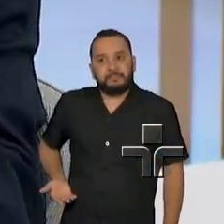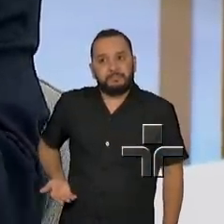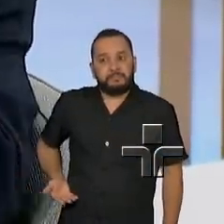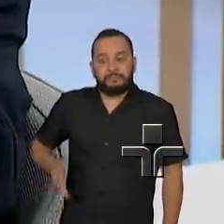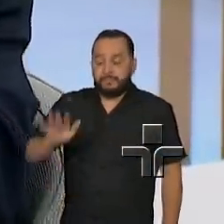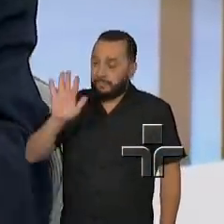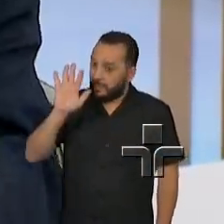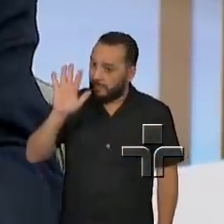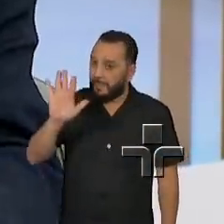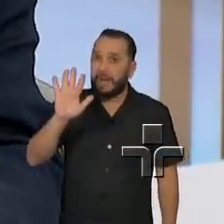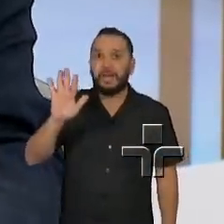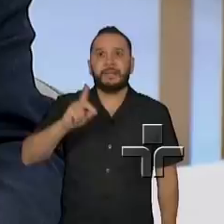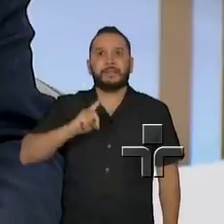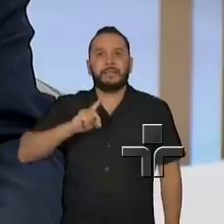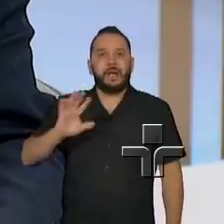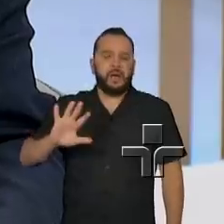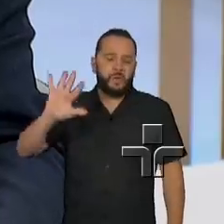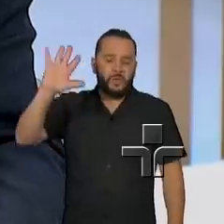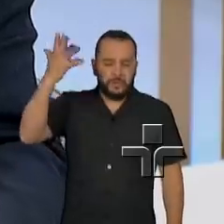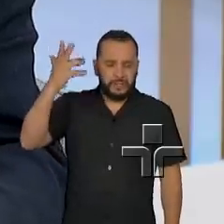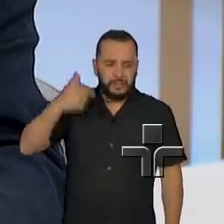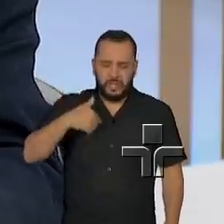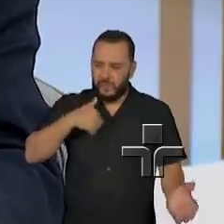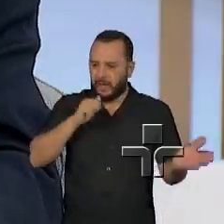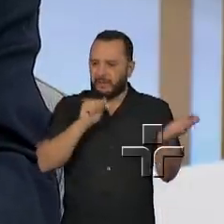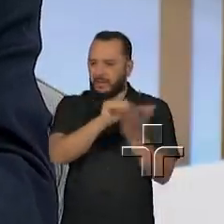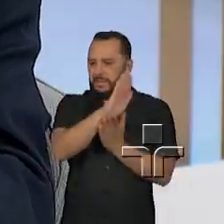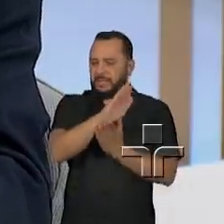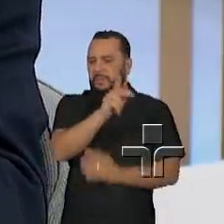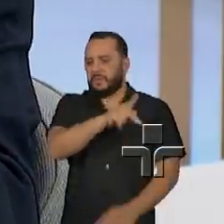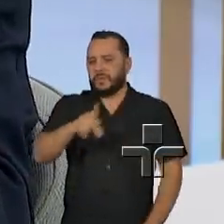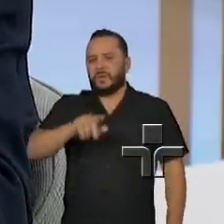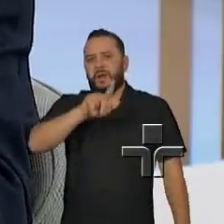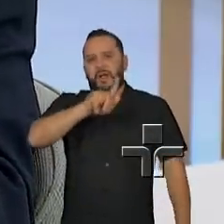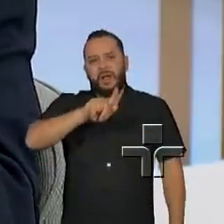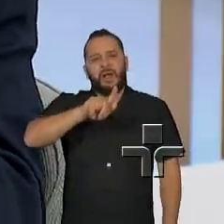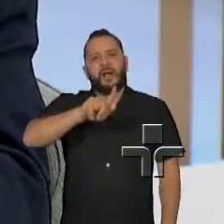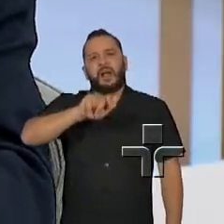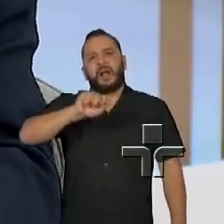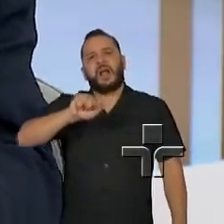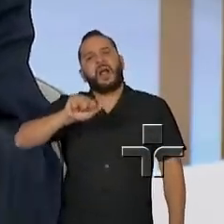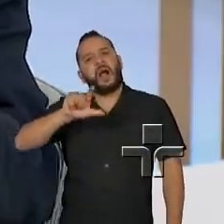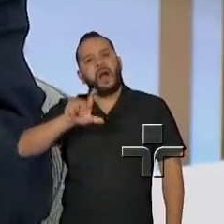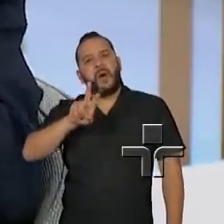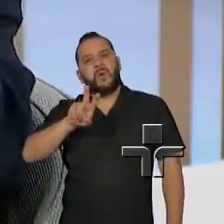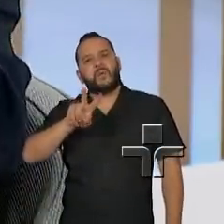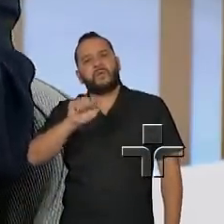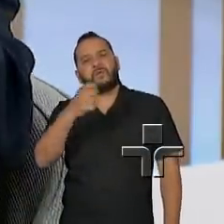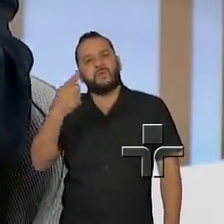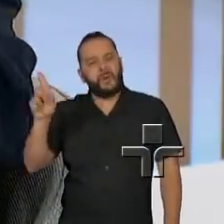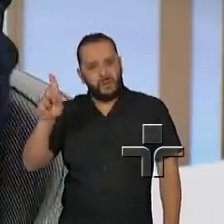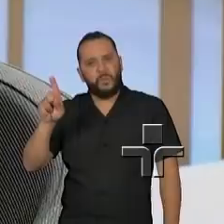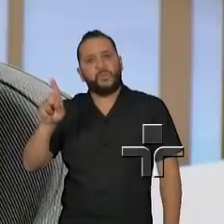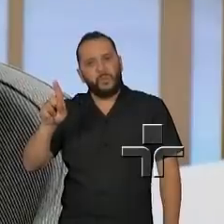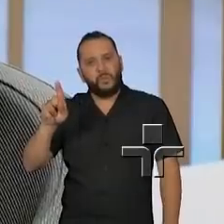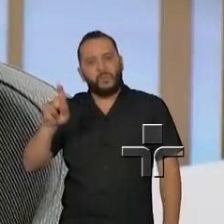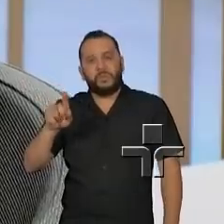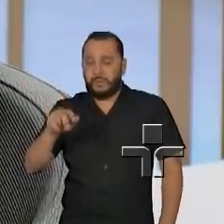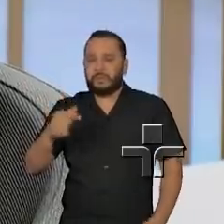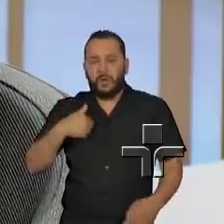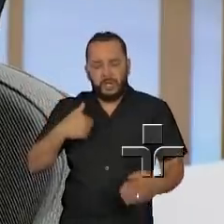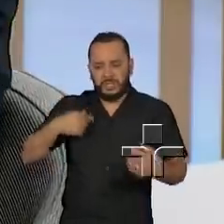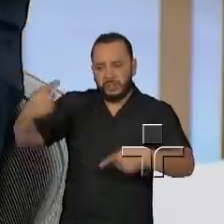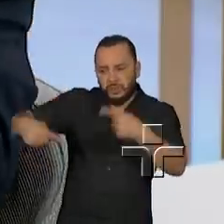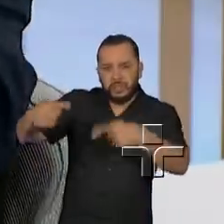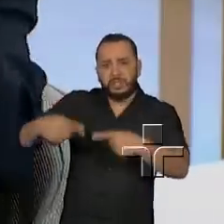É um pouco o que aconteceu com a demissão do professor Galvão, do INPE. A gente ficou discutindo a demissão do Galvão